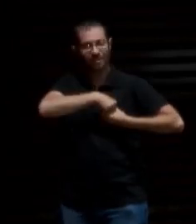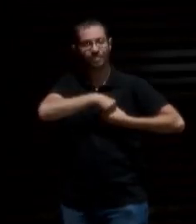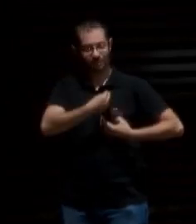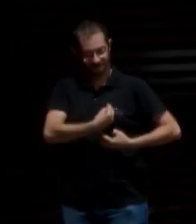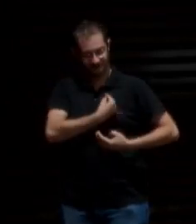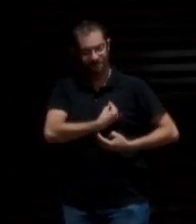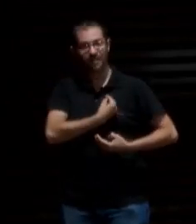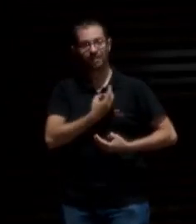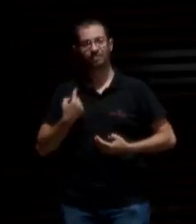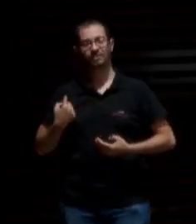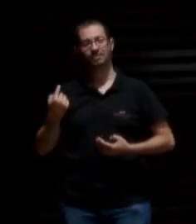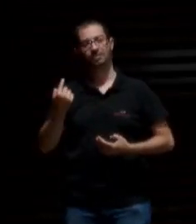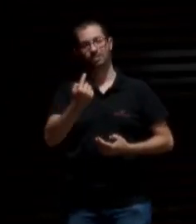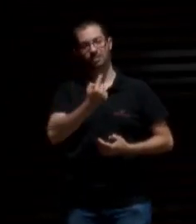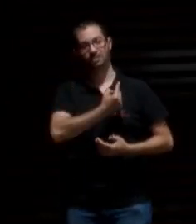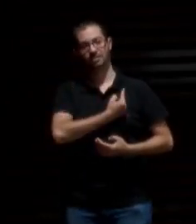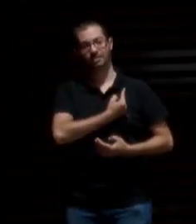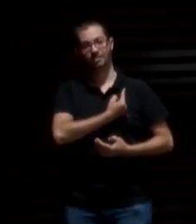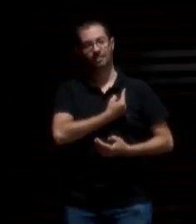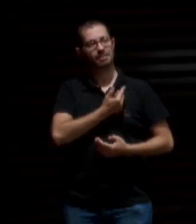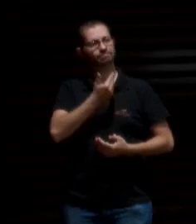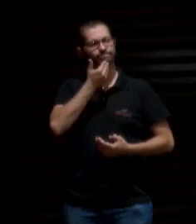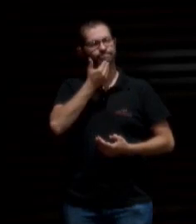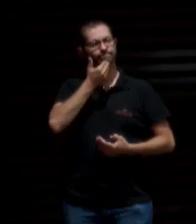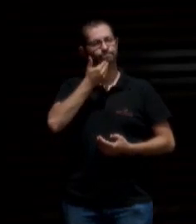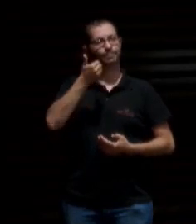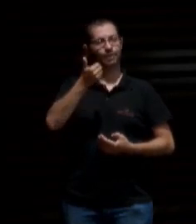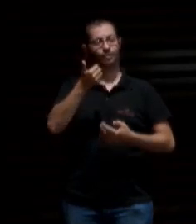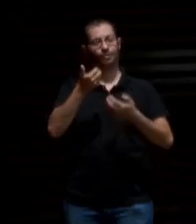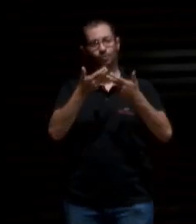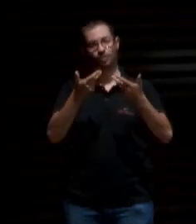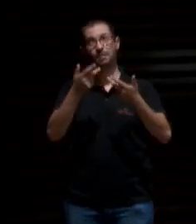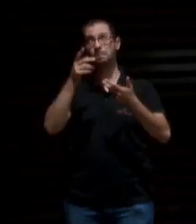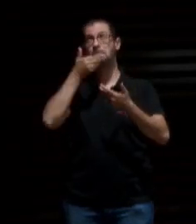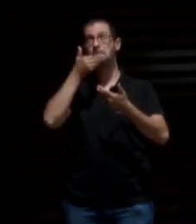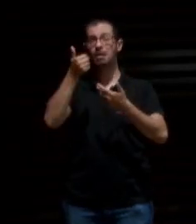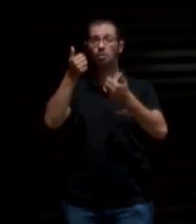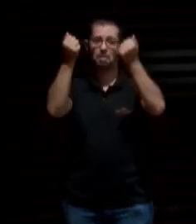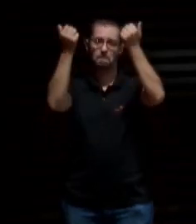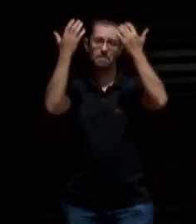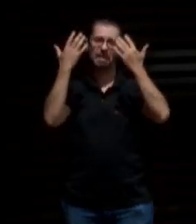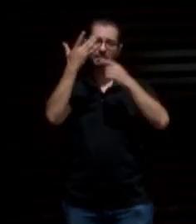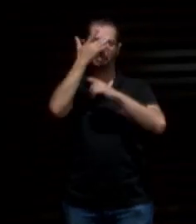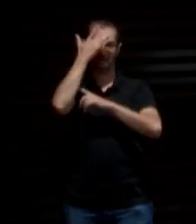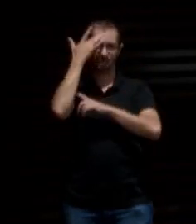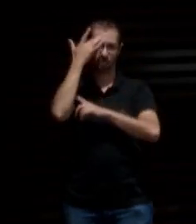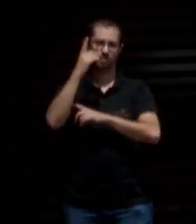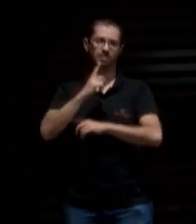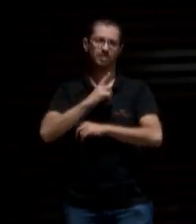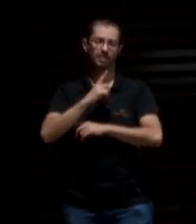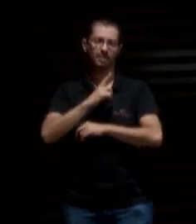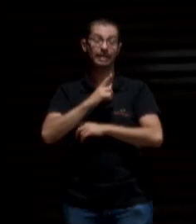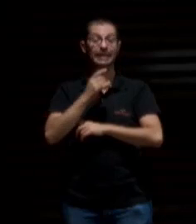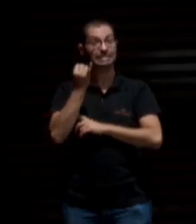em nós, é a maior bênção que um homem pode receber. E ser perseguido como cristão é a maior